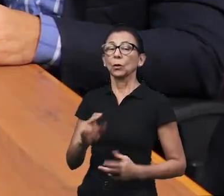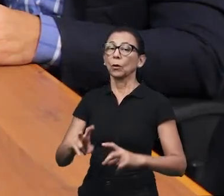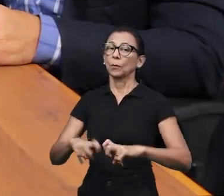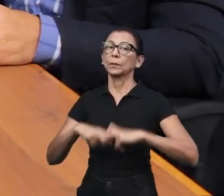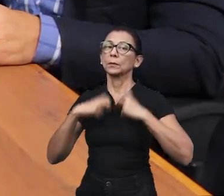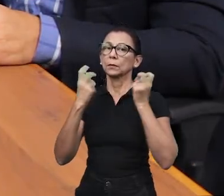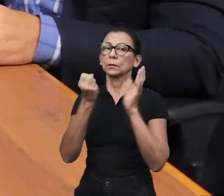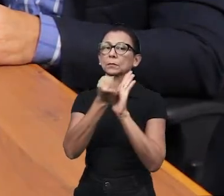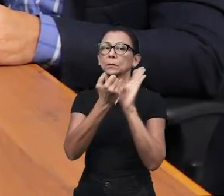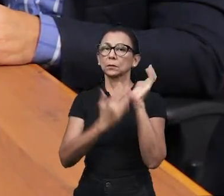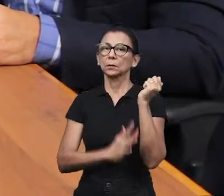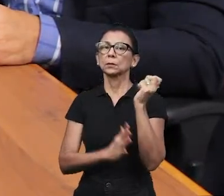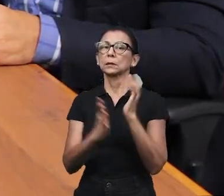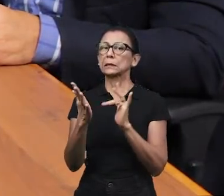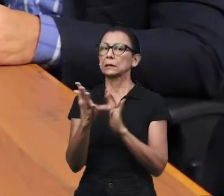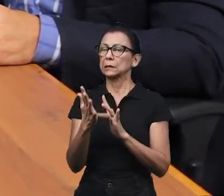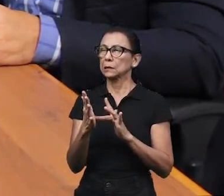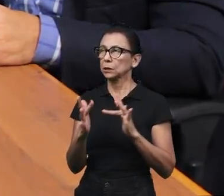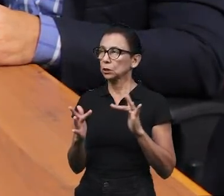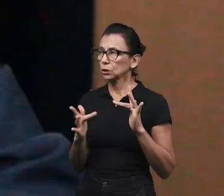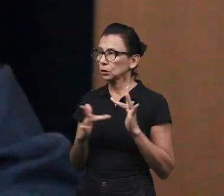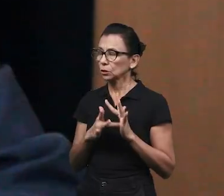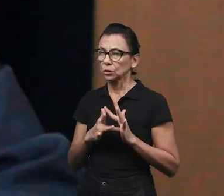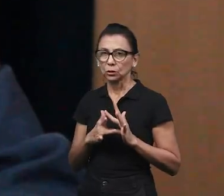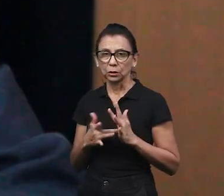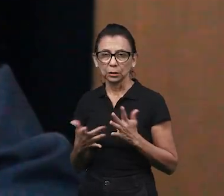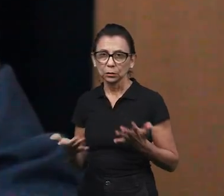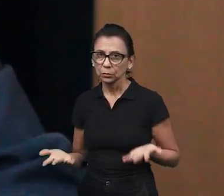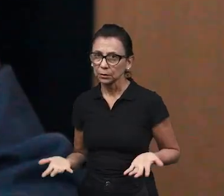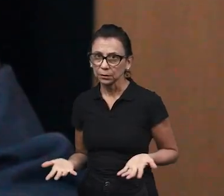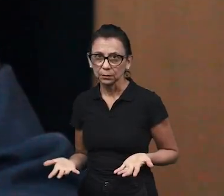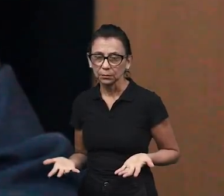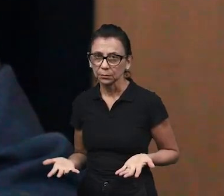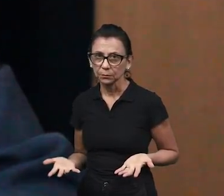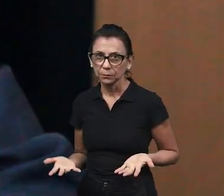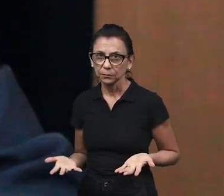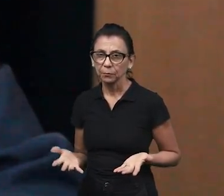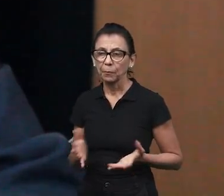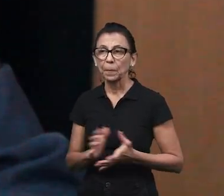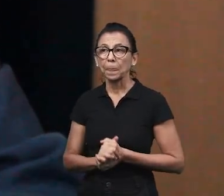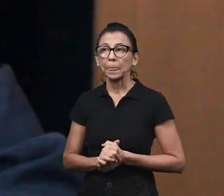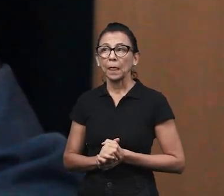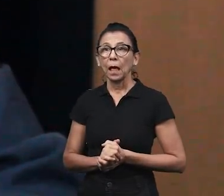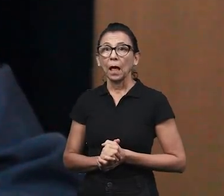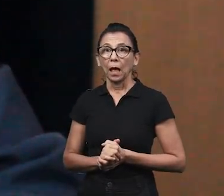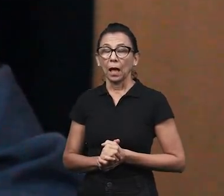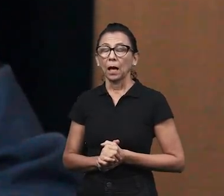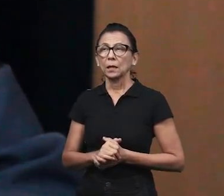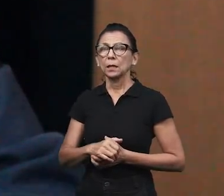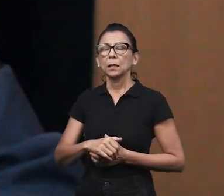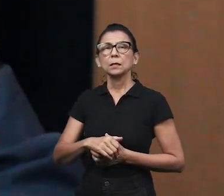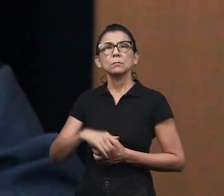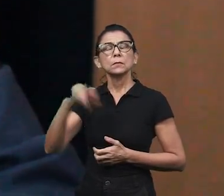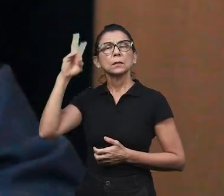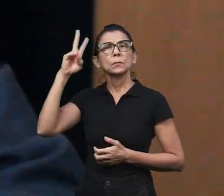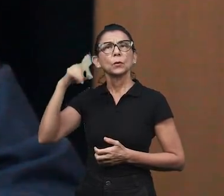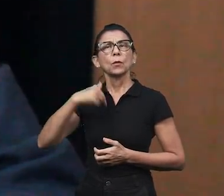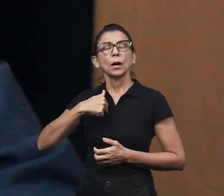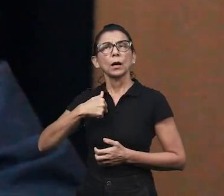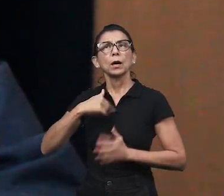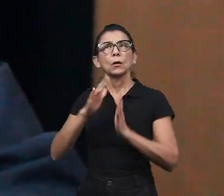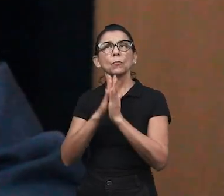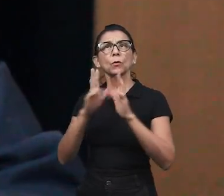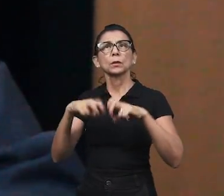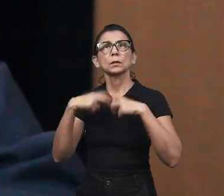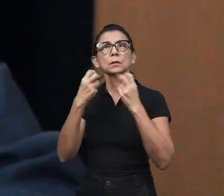ele lembrou, ele clamou pelo sangue de Jesus, ele disse assim, olha, Vilela, no outro dia eu não senti nada. Foi